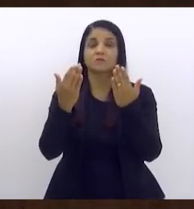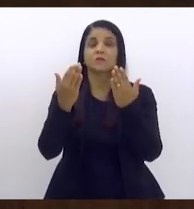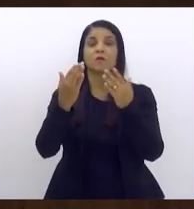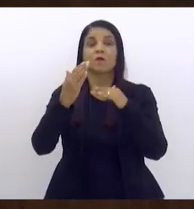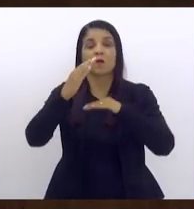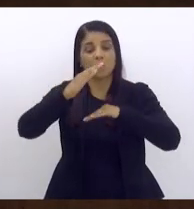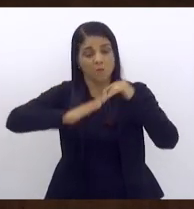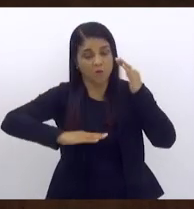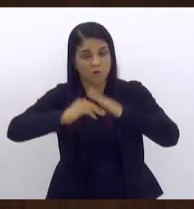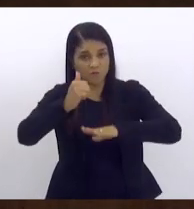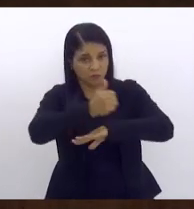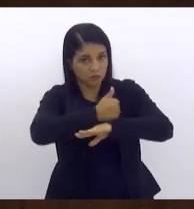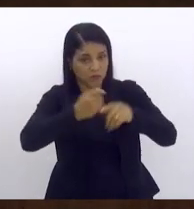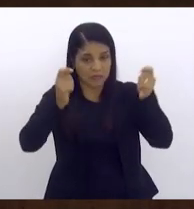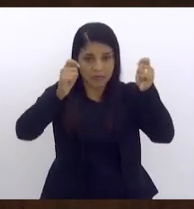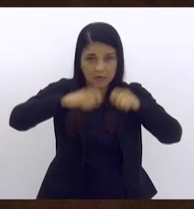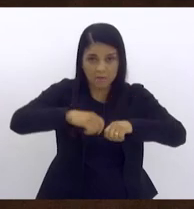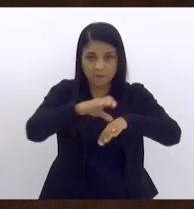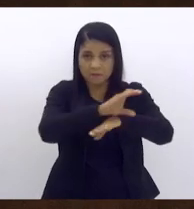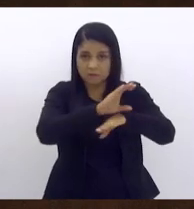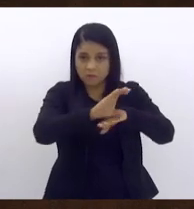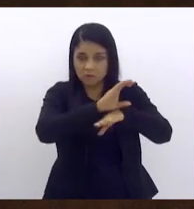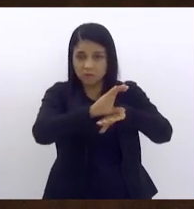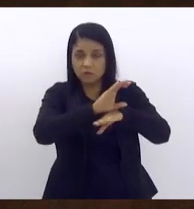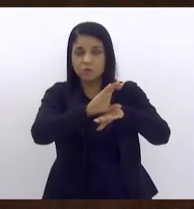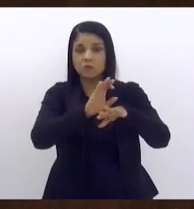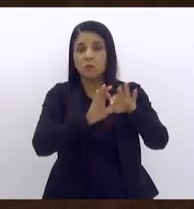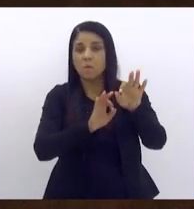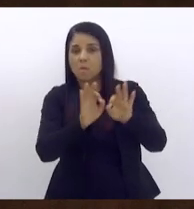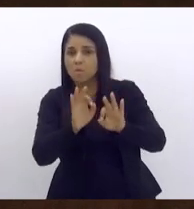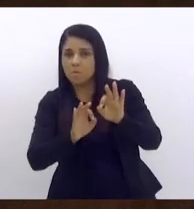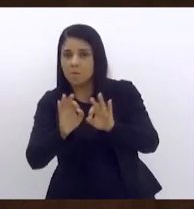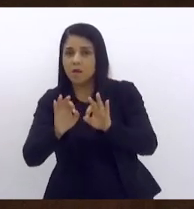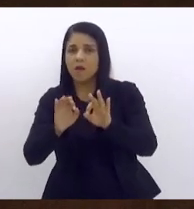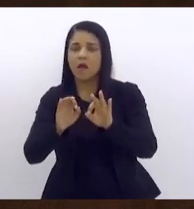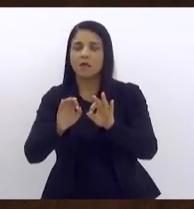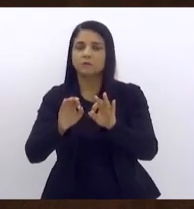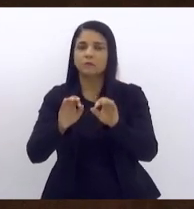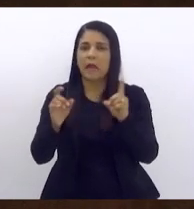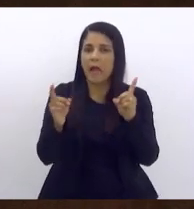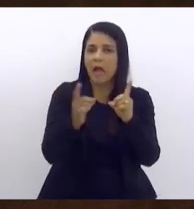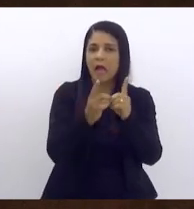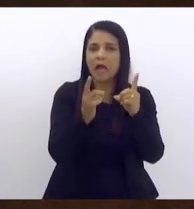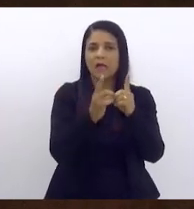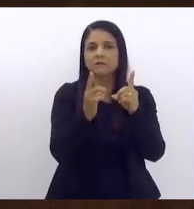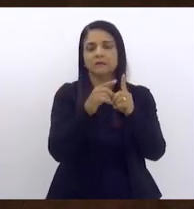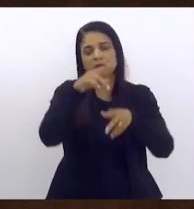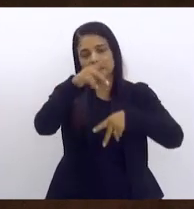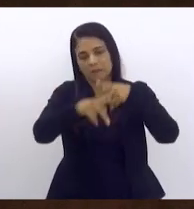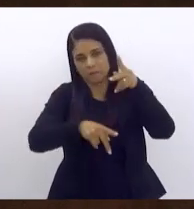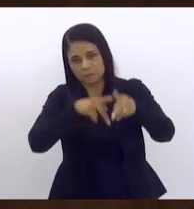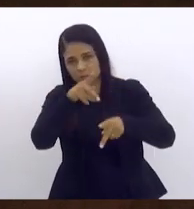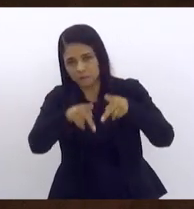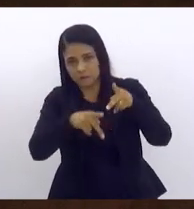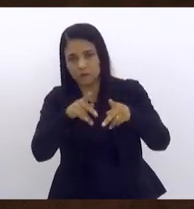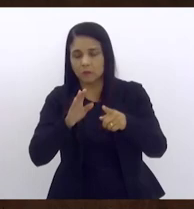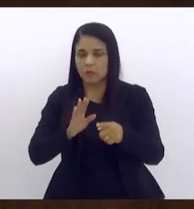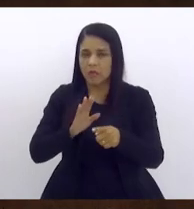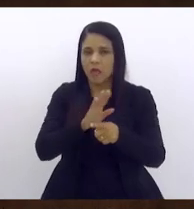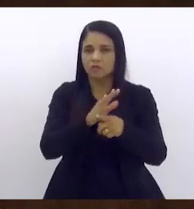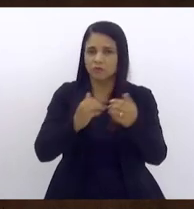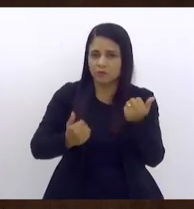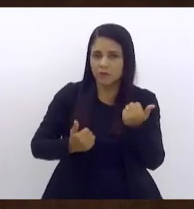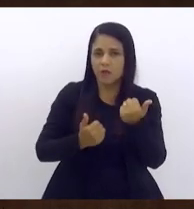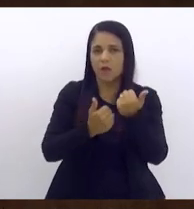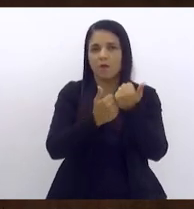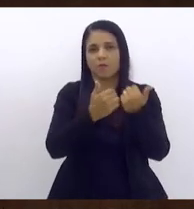estar capacitados, preparados para atender essa demanda da população e contribuir, sem dúvida nenhuma,